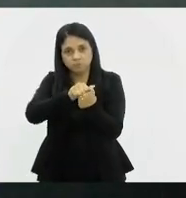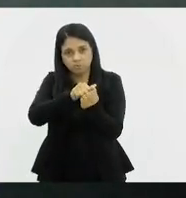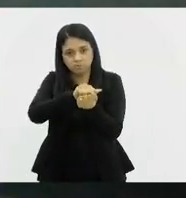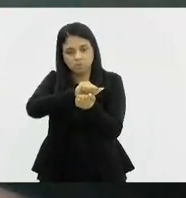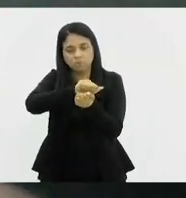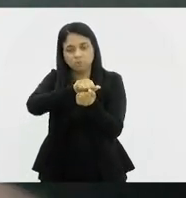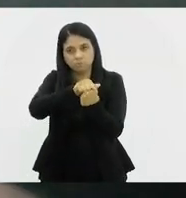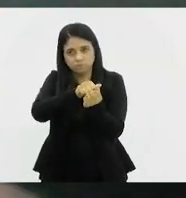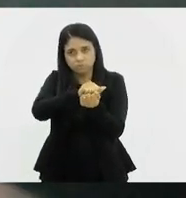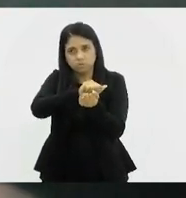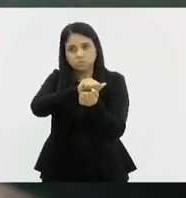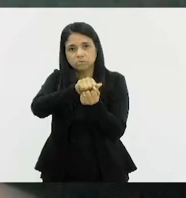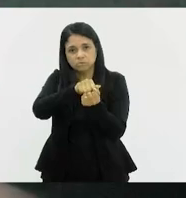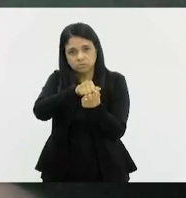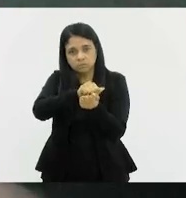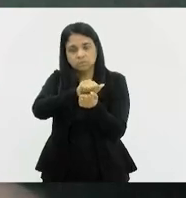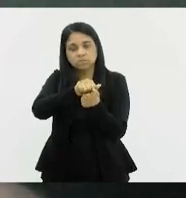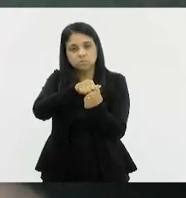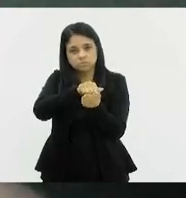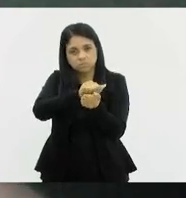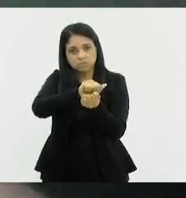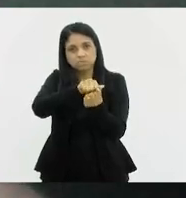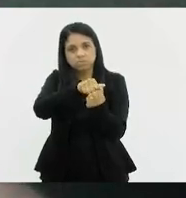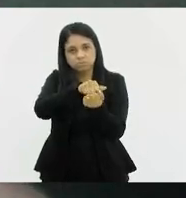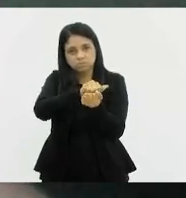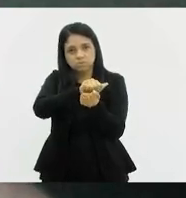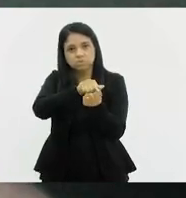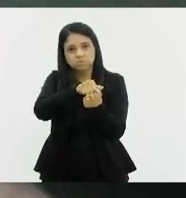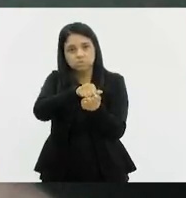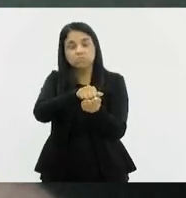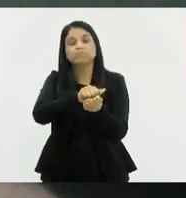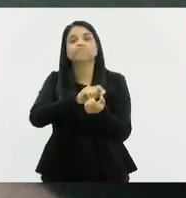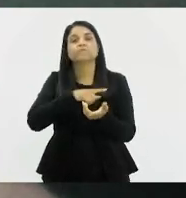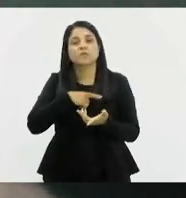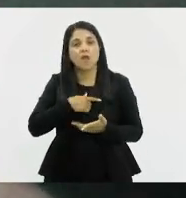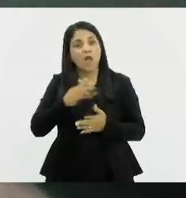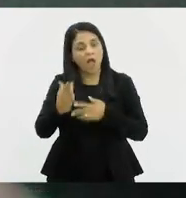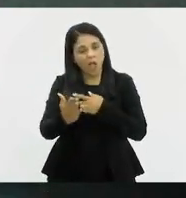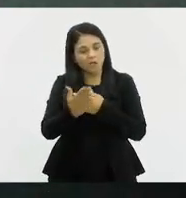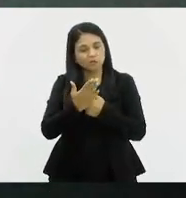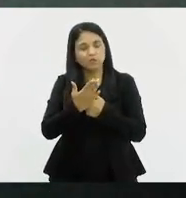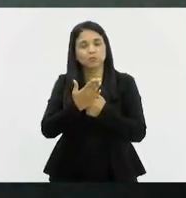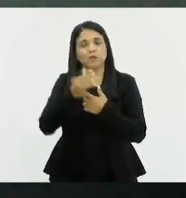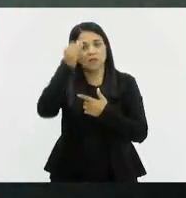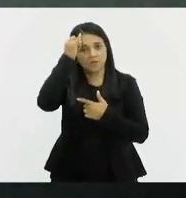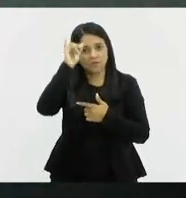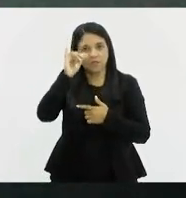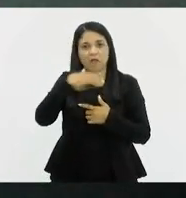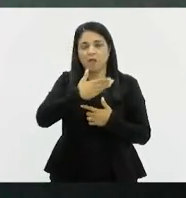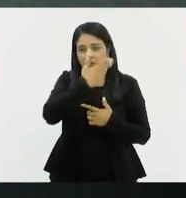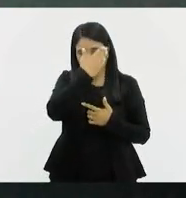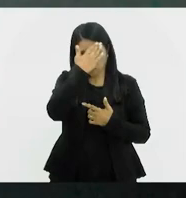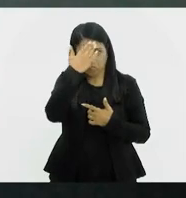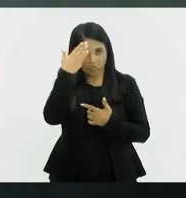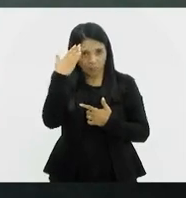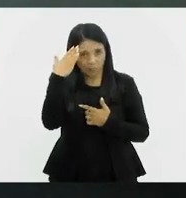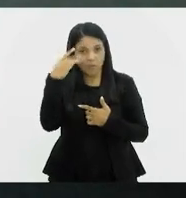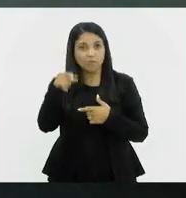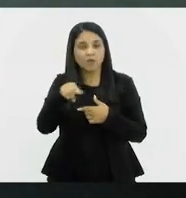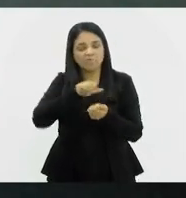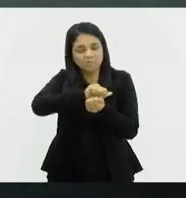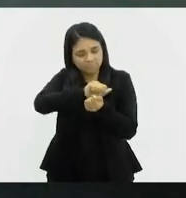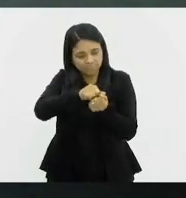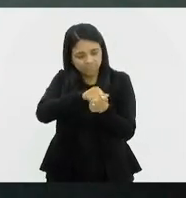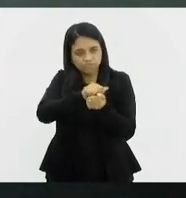olha, mais uma prevenção para demência, para a doença de Alzheimer, porque absorve bem os alimentos, e